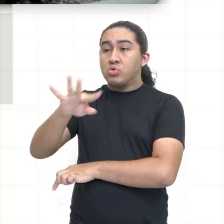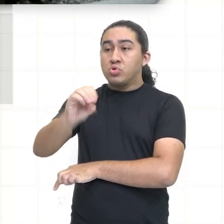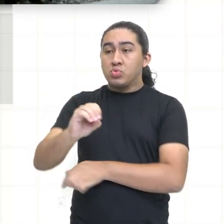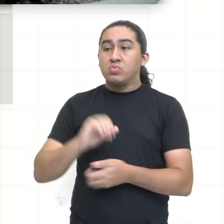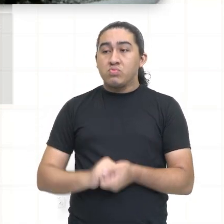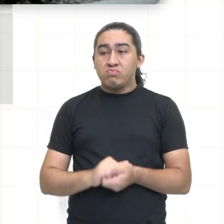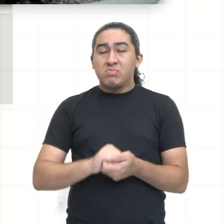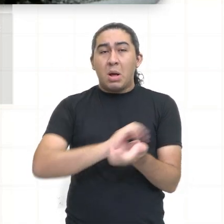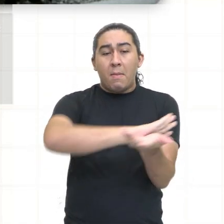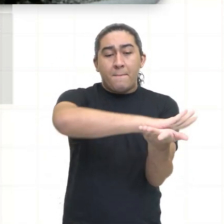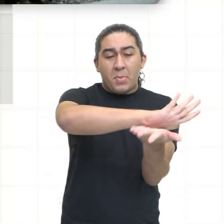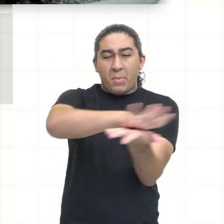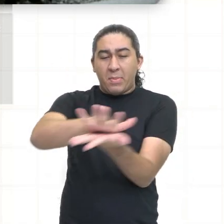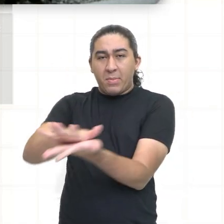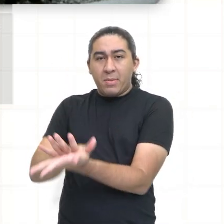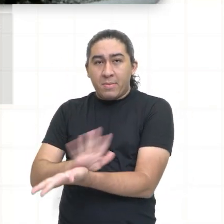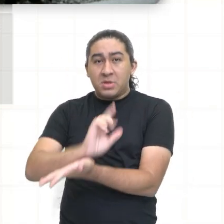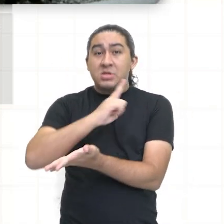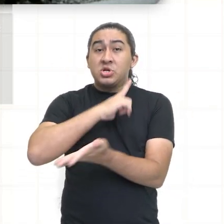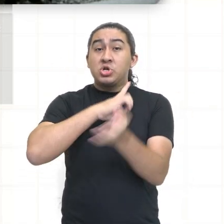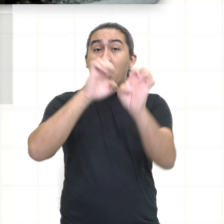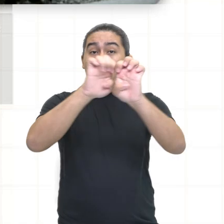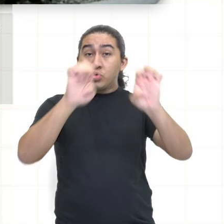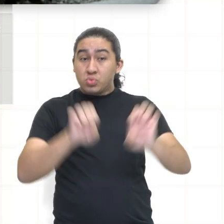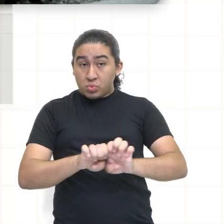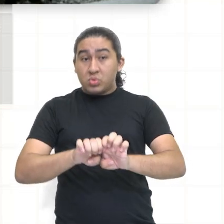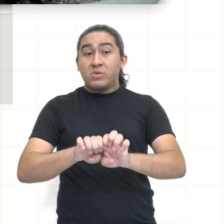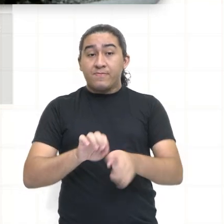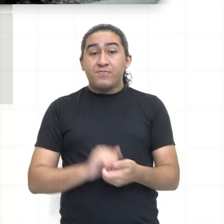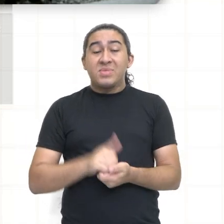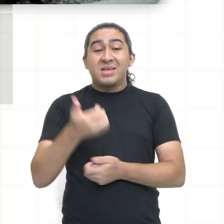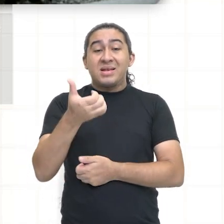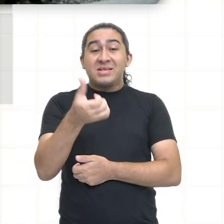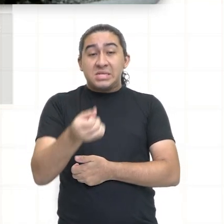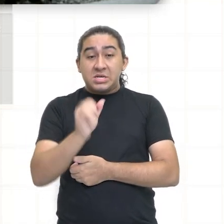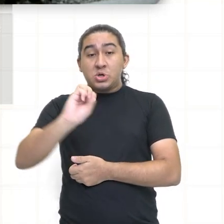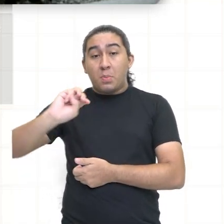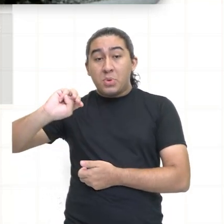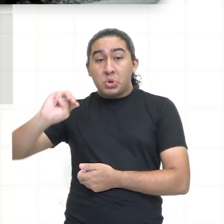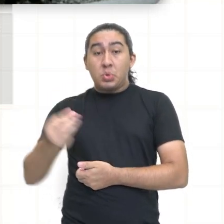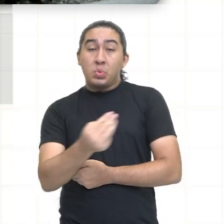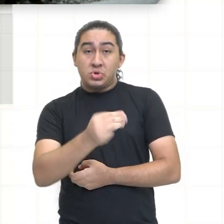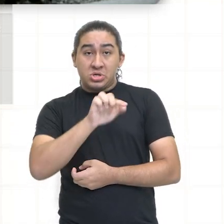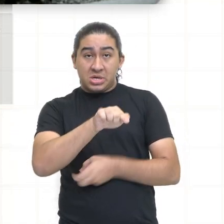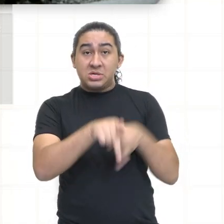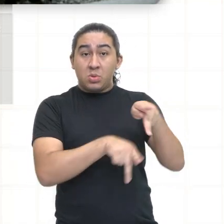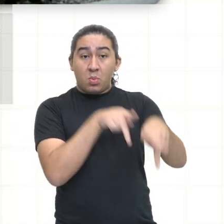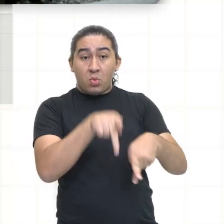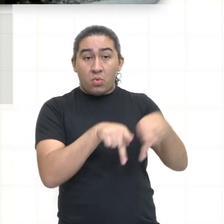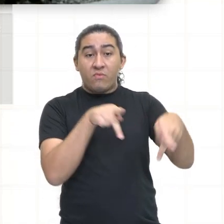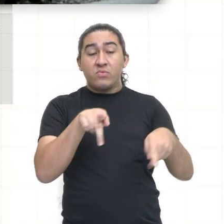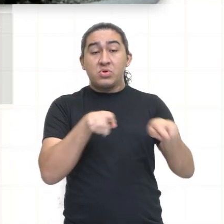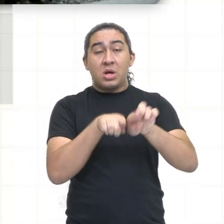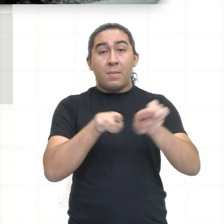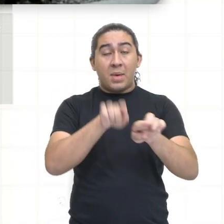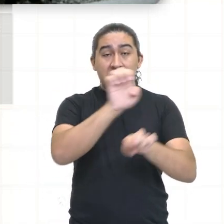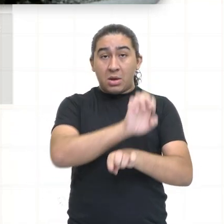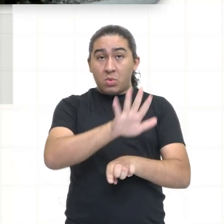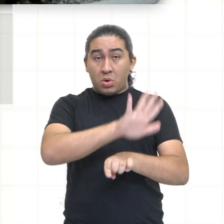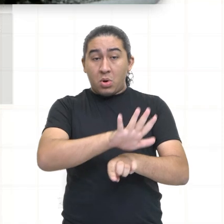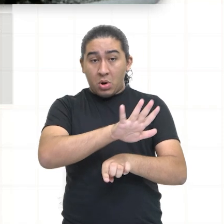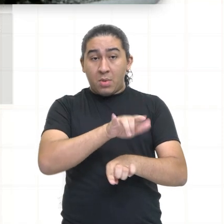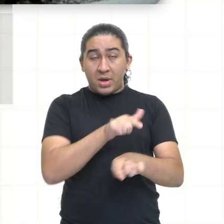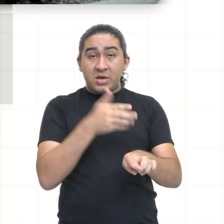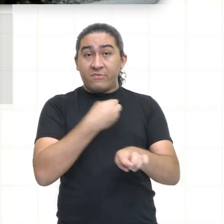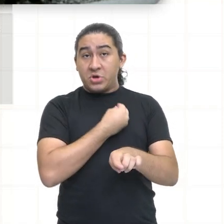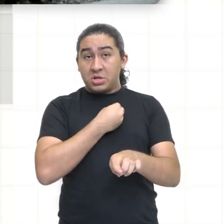Um genocídio sistemático de 6 milhões de judeus europeus, além de